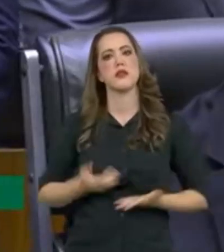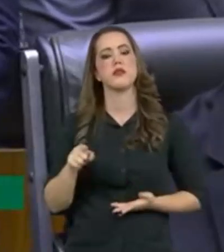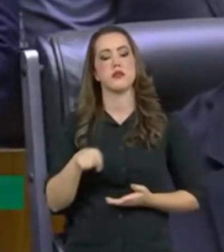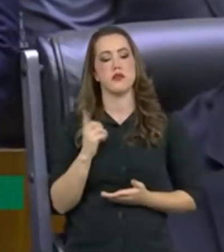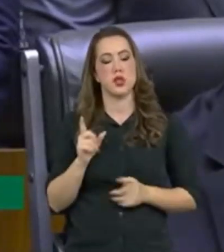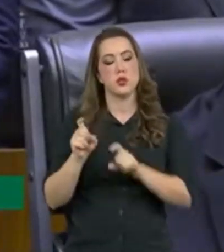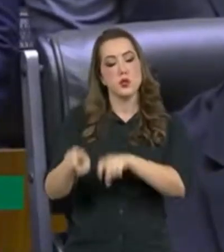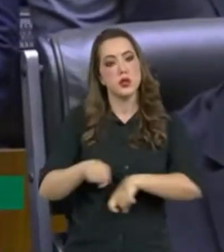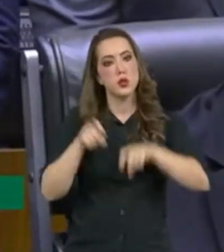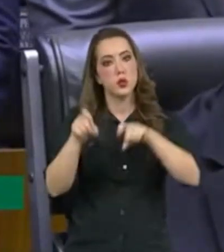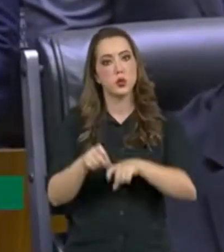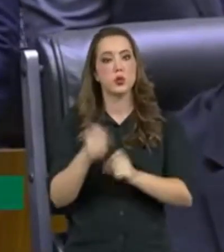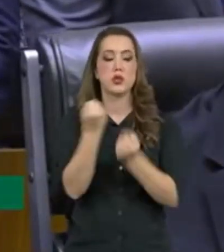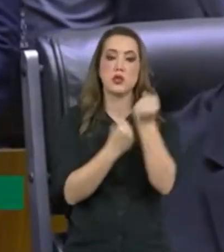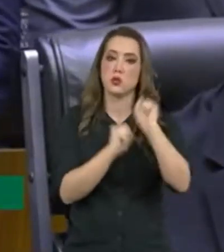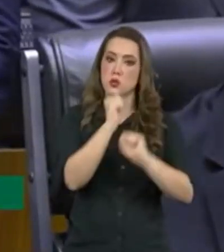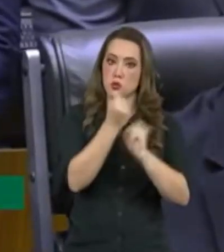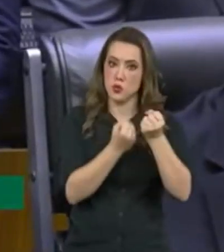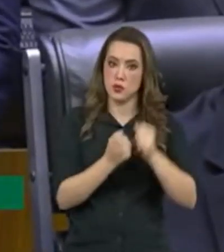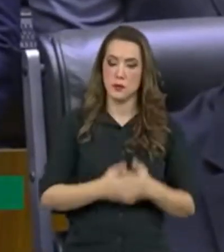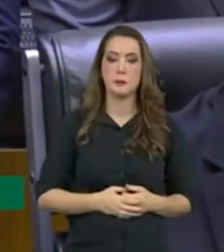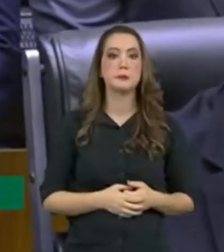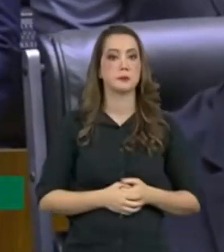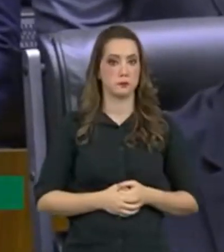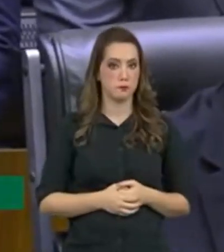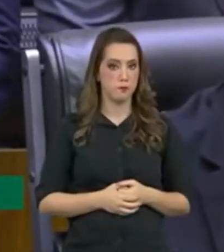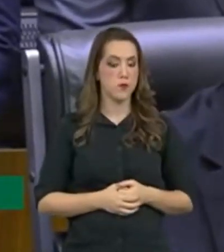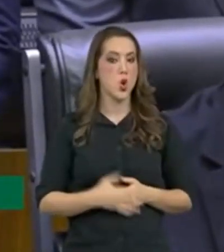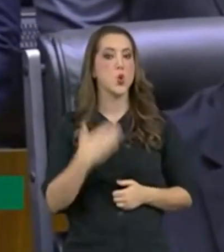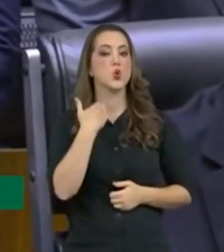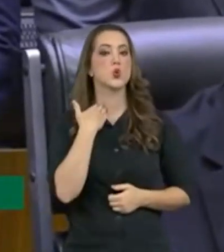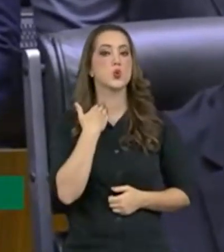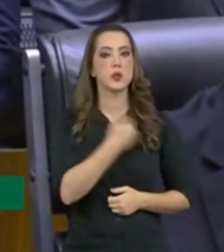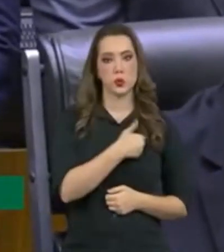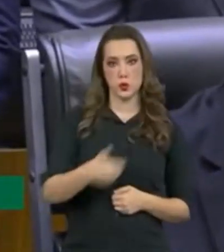e indústria. Os bancos públicos,